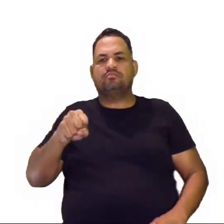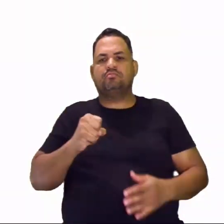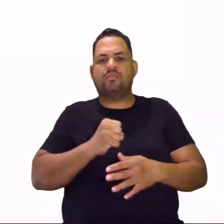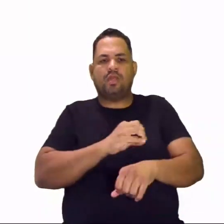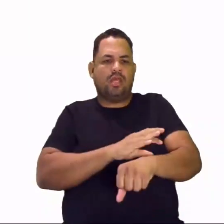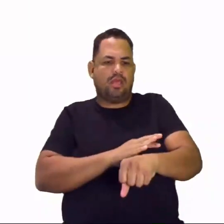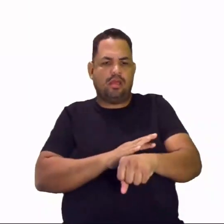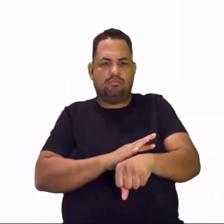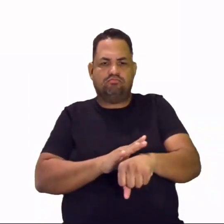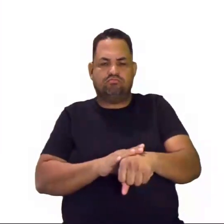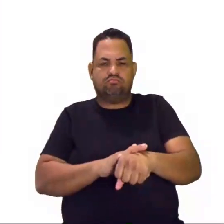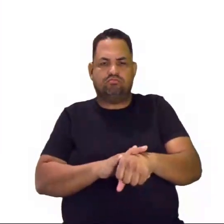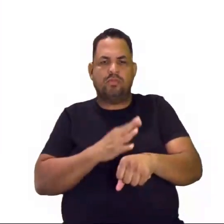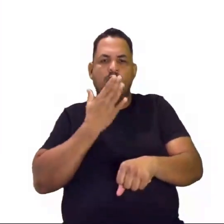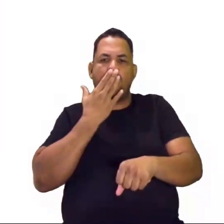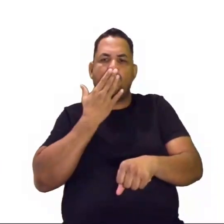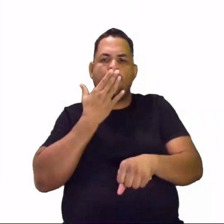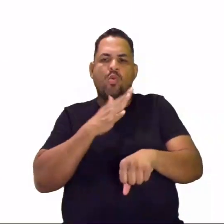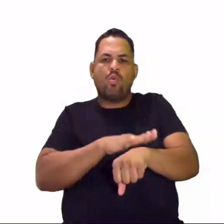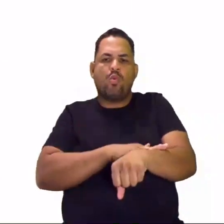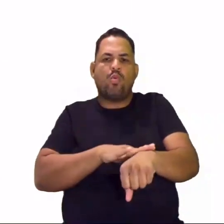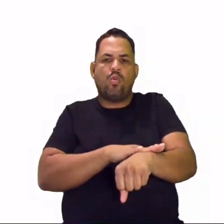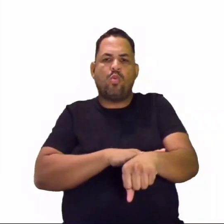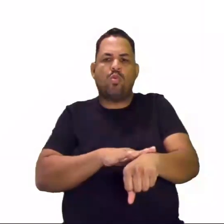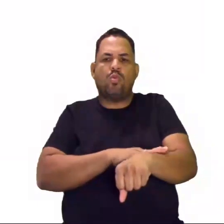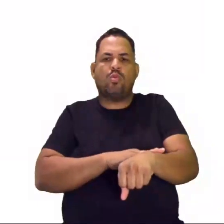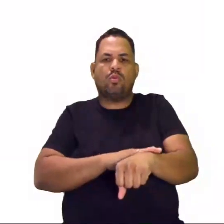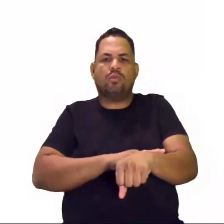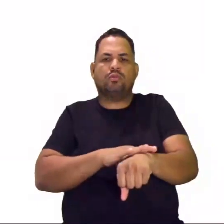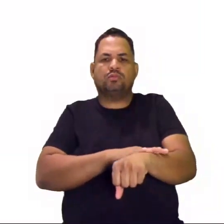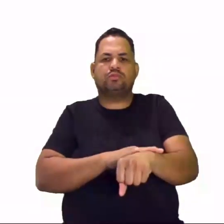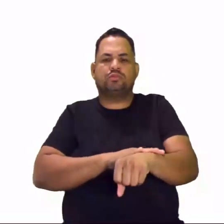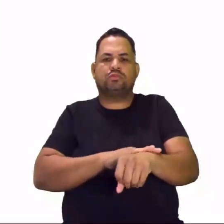foi transformada no principal critério